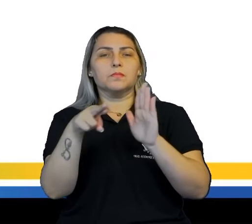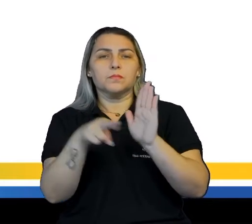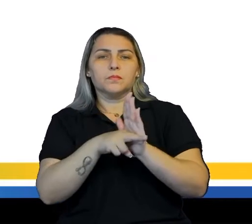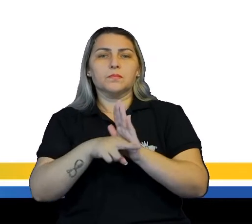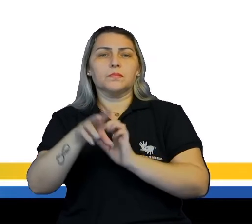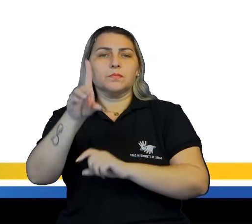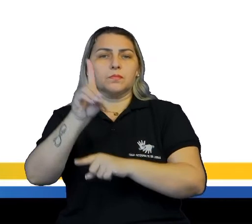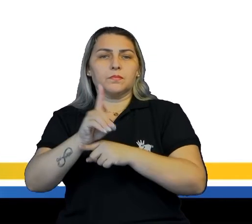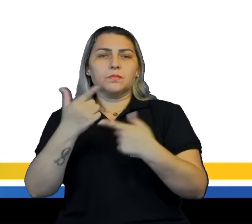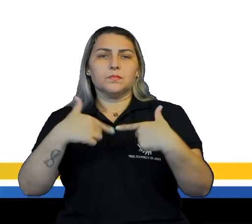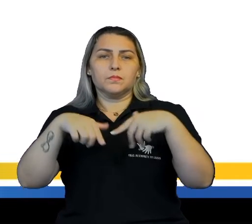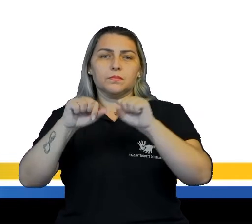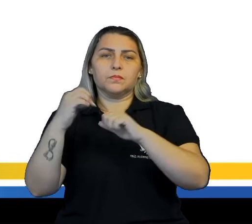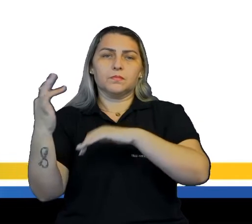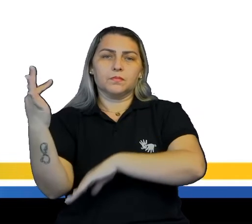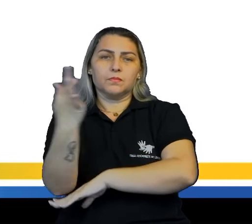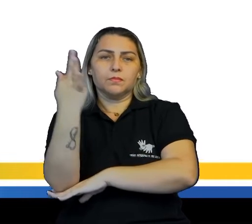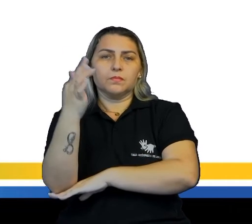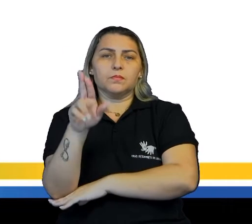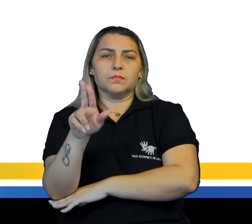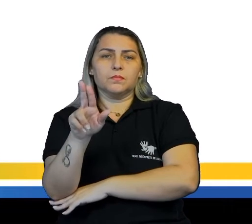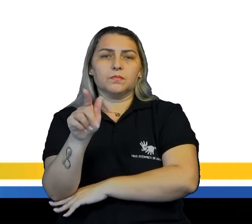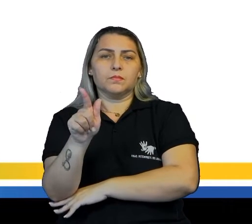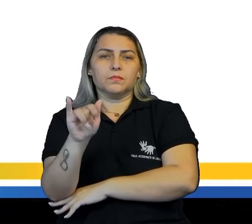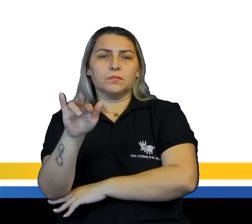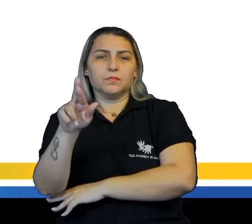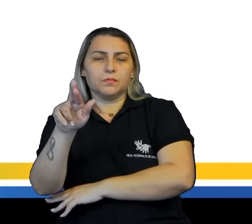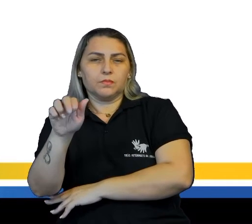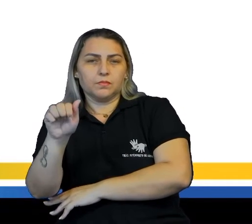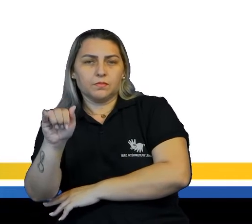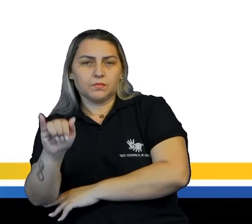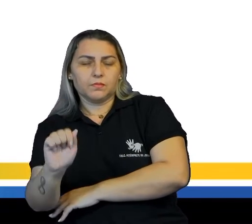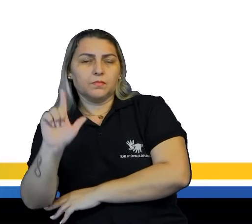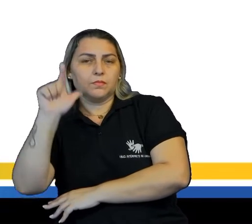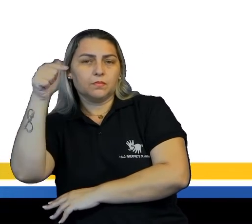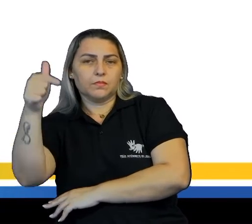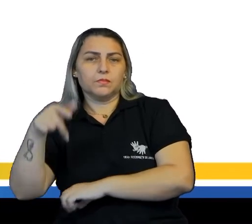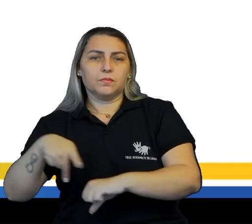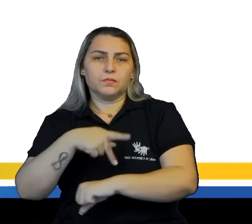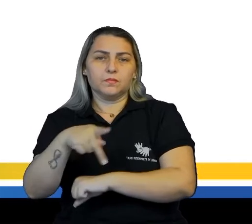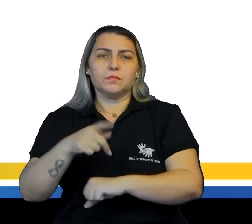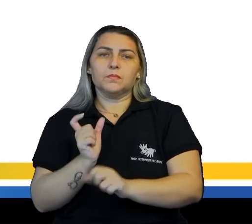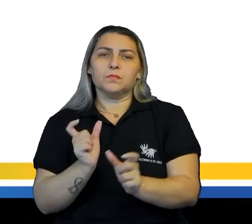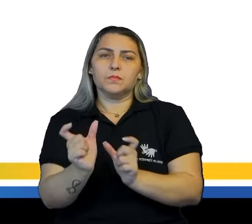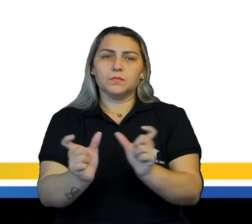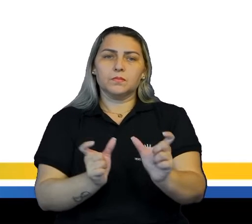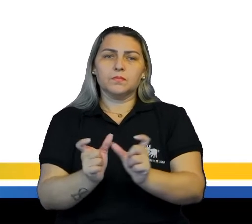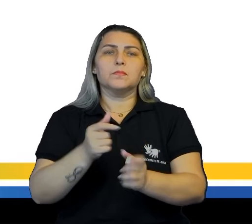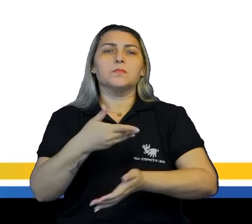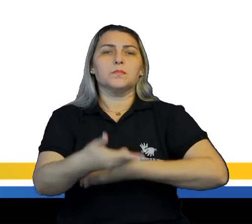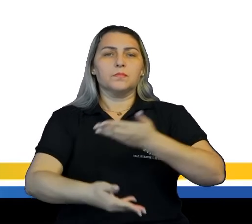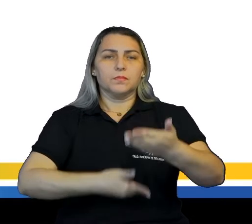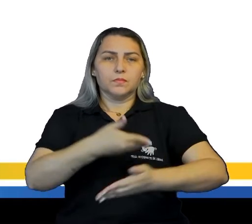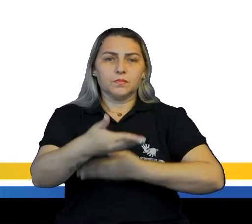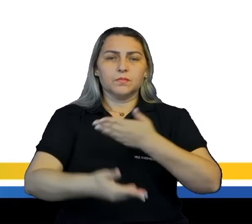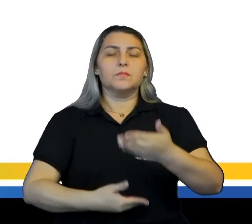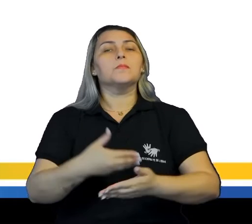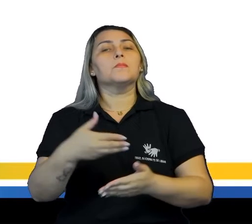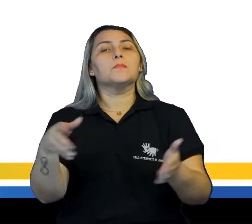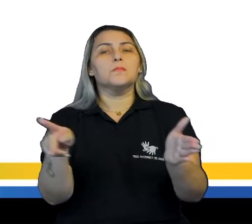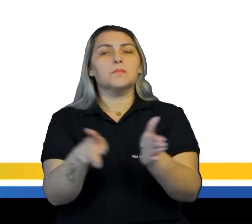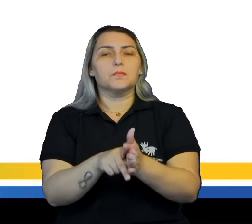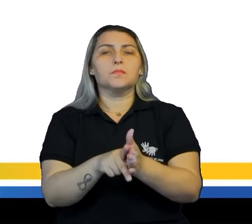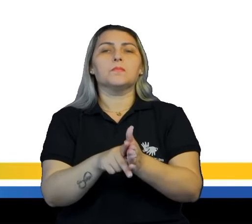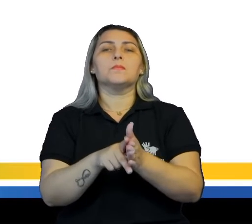Na letra D, linguagem formal, gírias, estrangeirismos e palavras que se relacionam com a